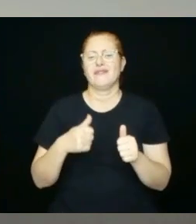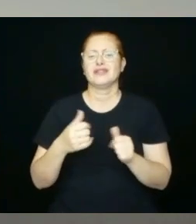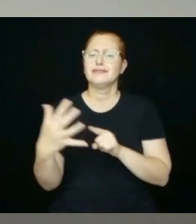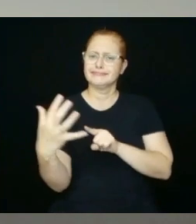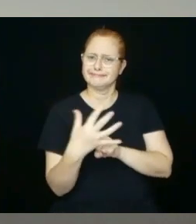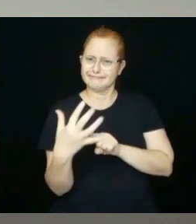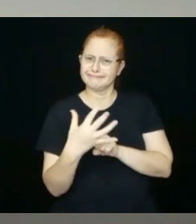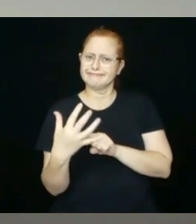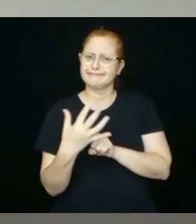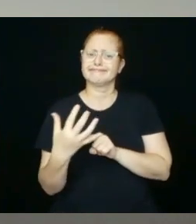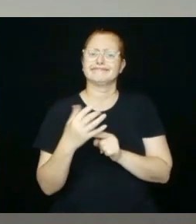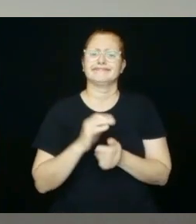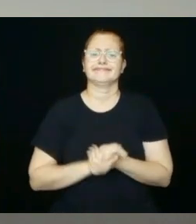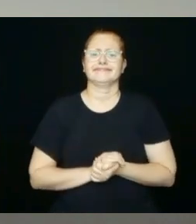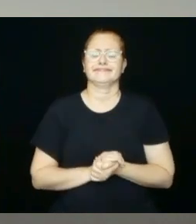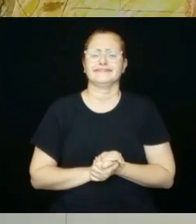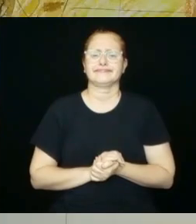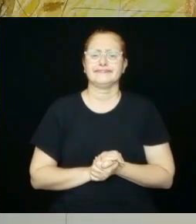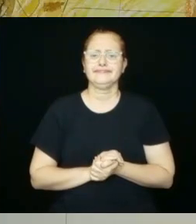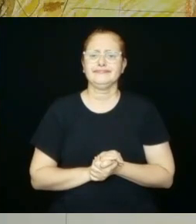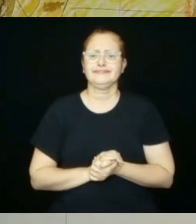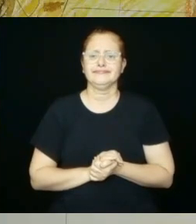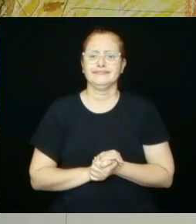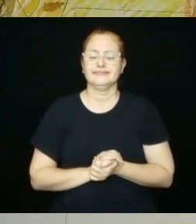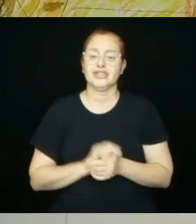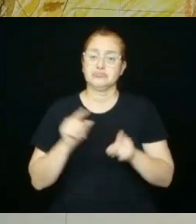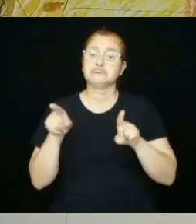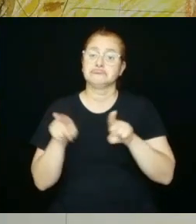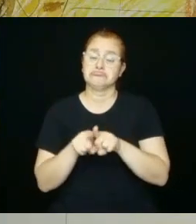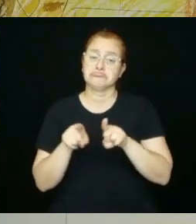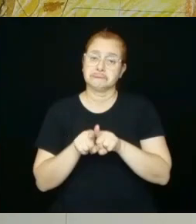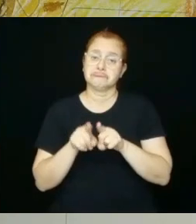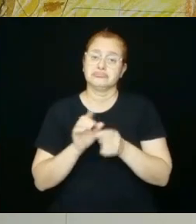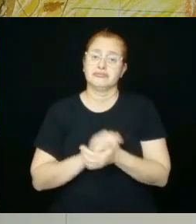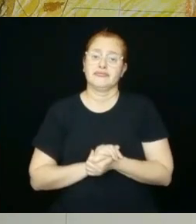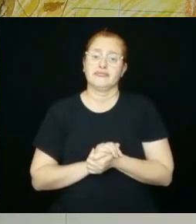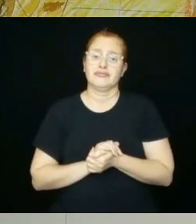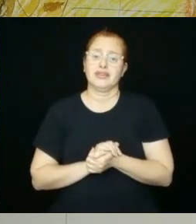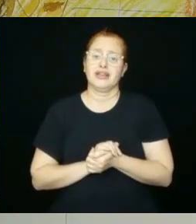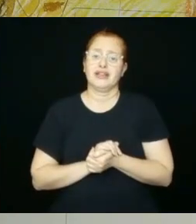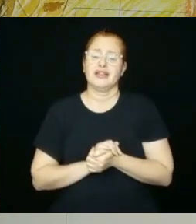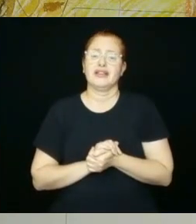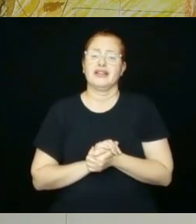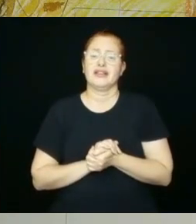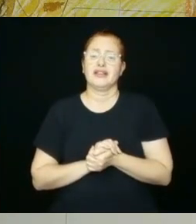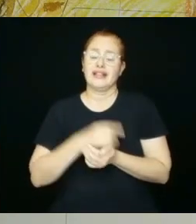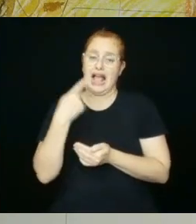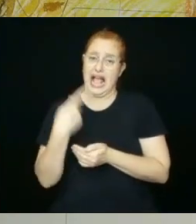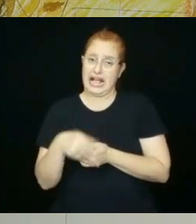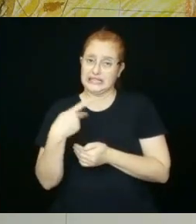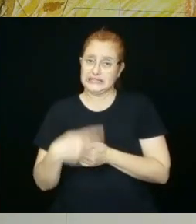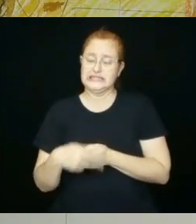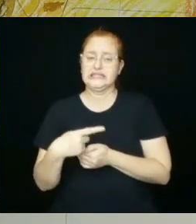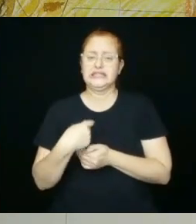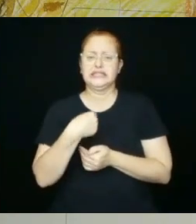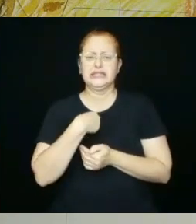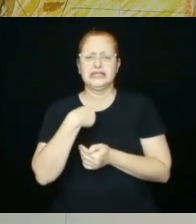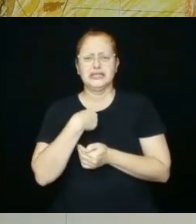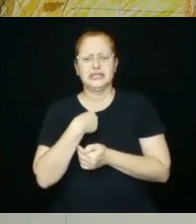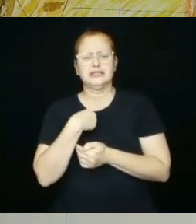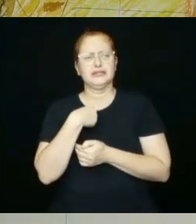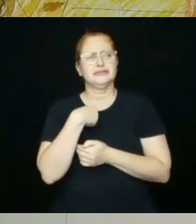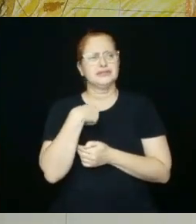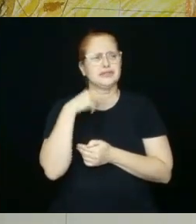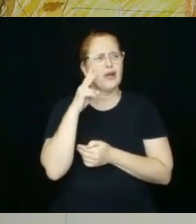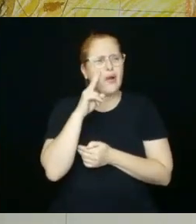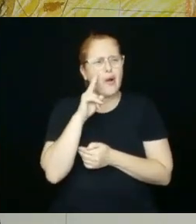inspirou bastante essa parte também do interior aqui também, né? Eu comecei a olhar para o interior